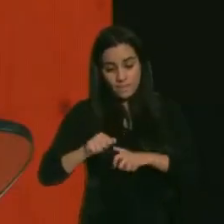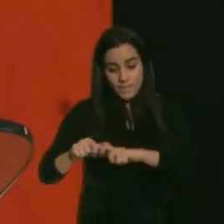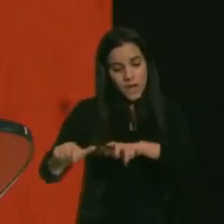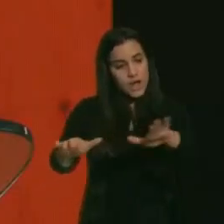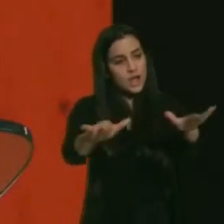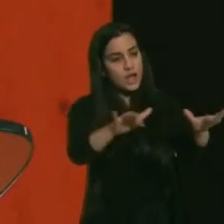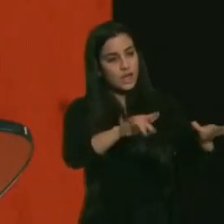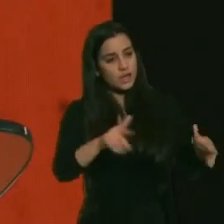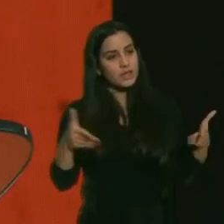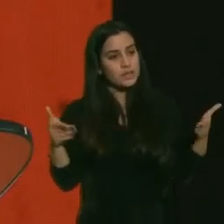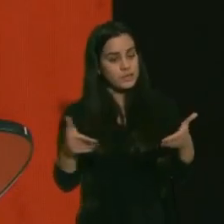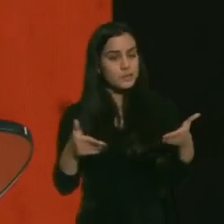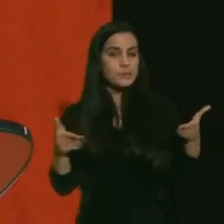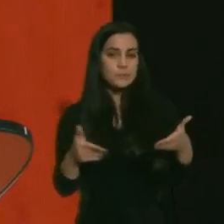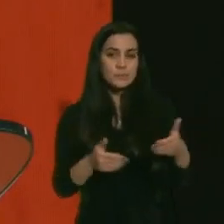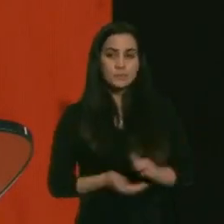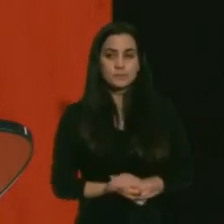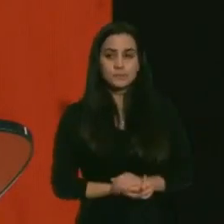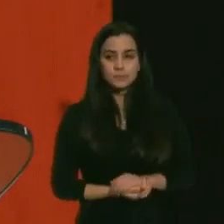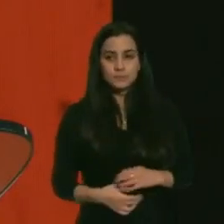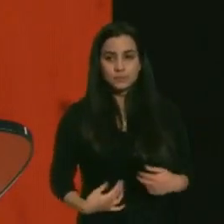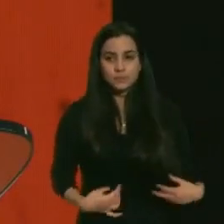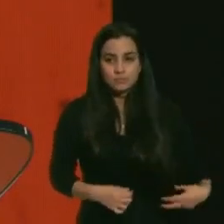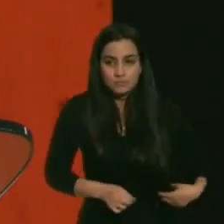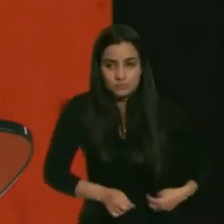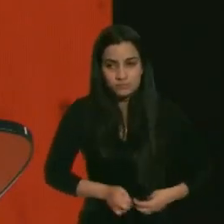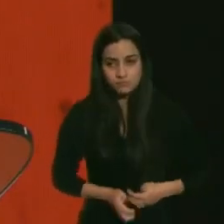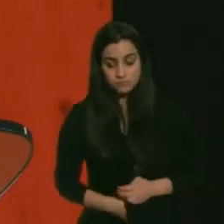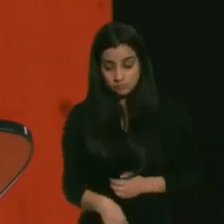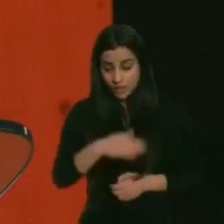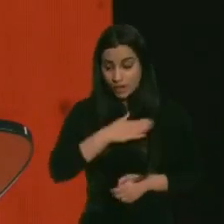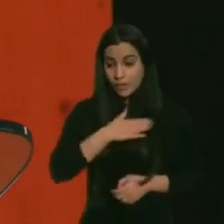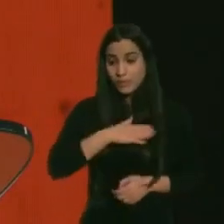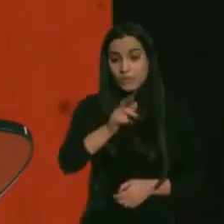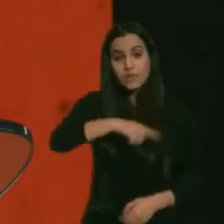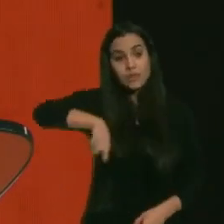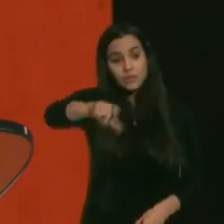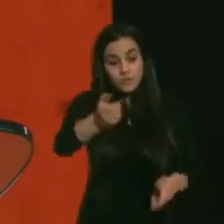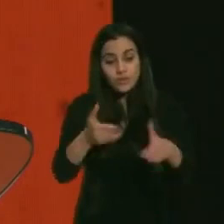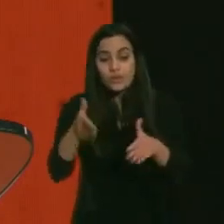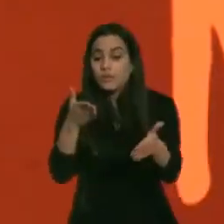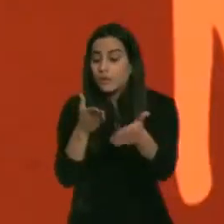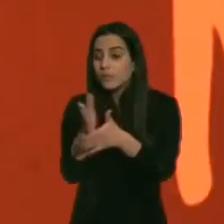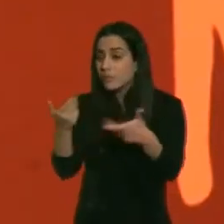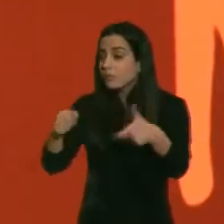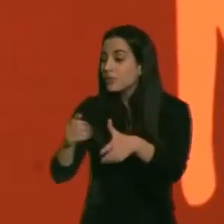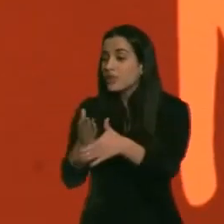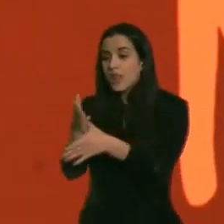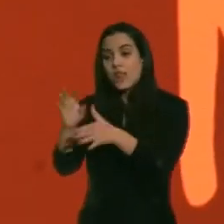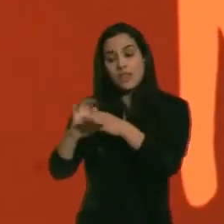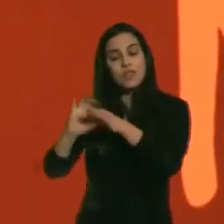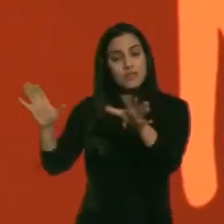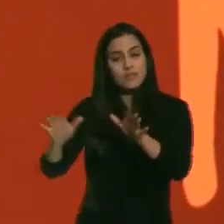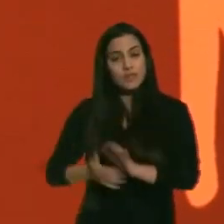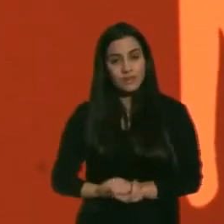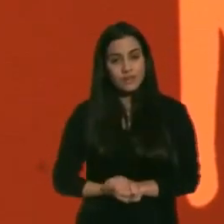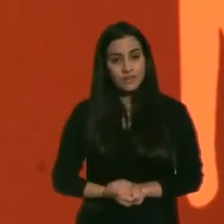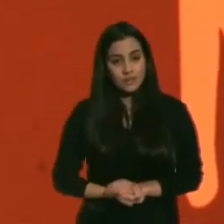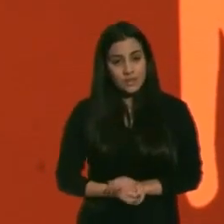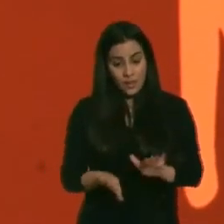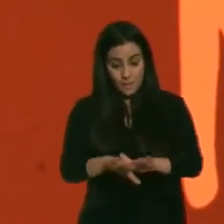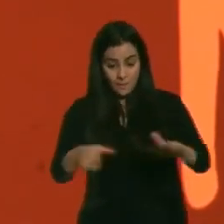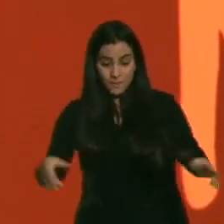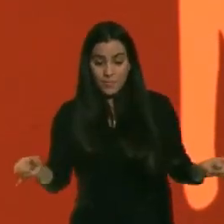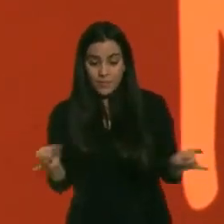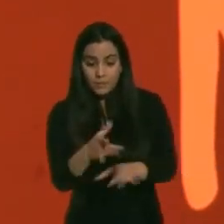neste lugar. Ele está à minha e à sua disposição. O banquete está na